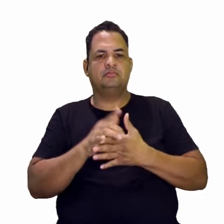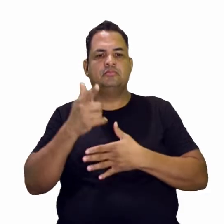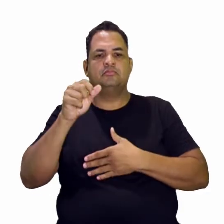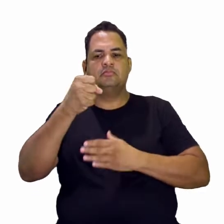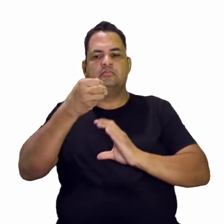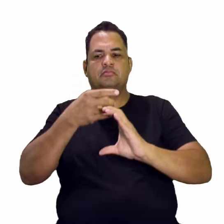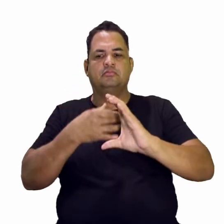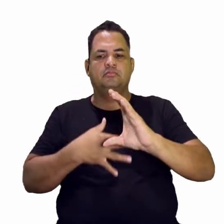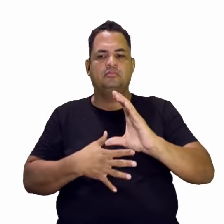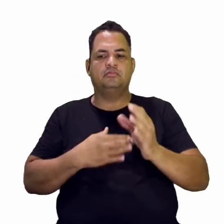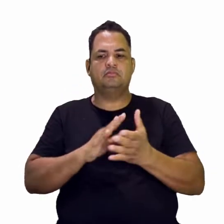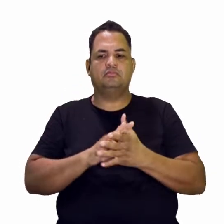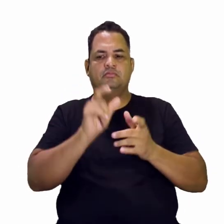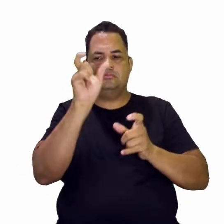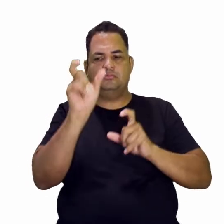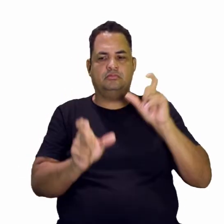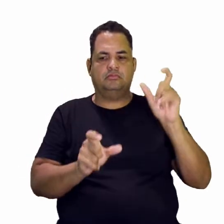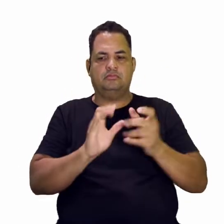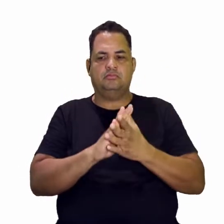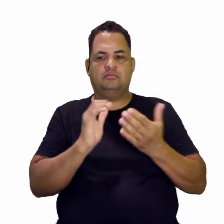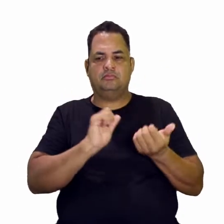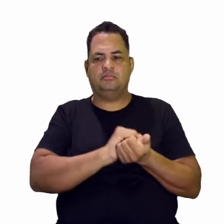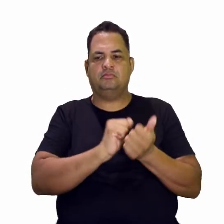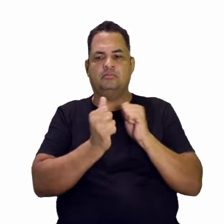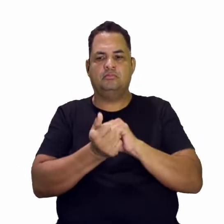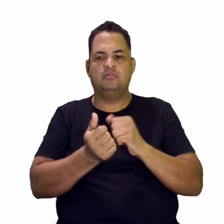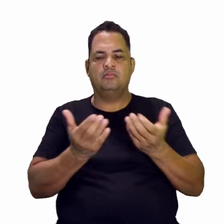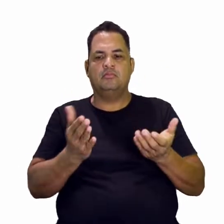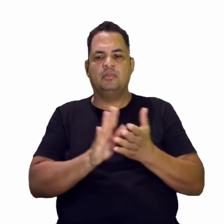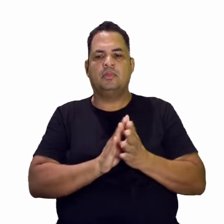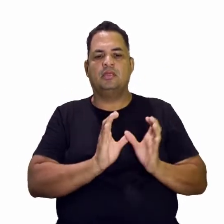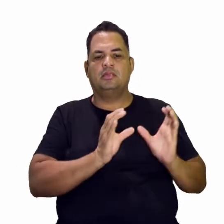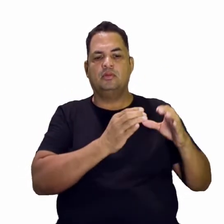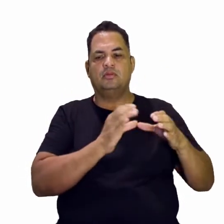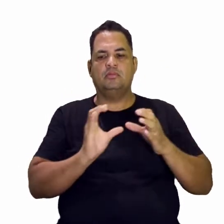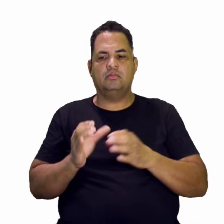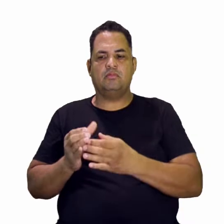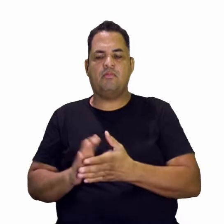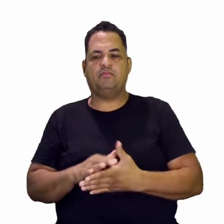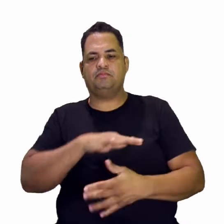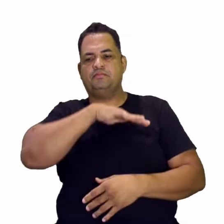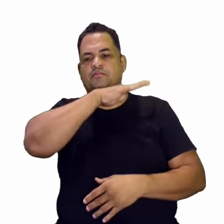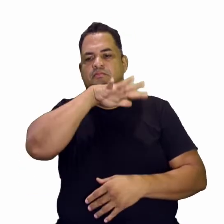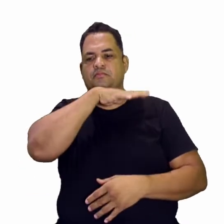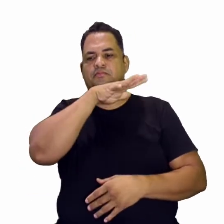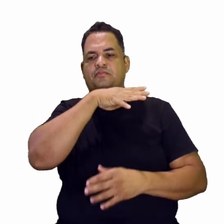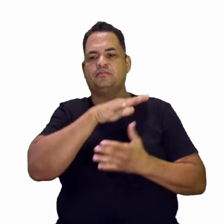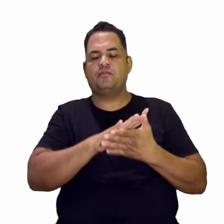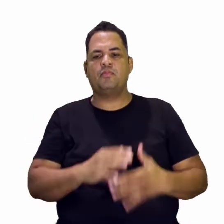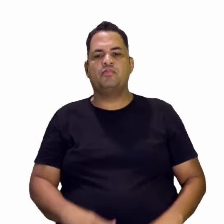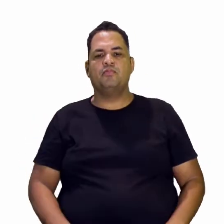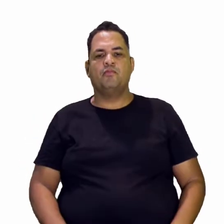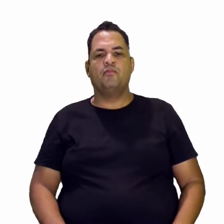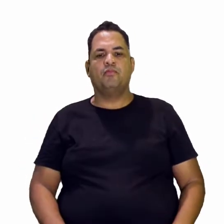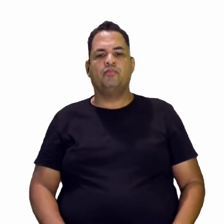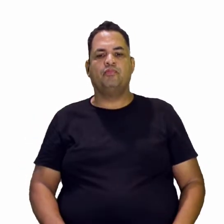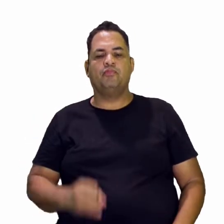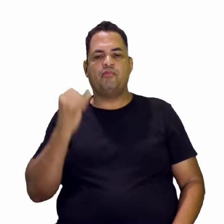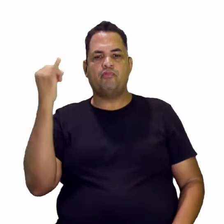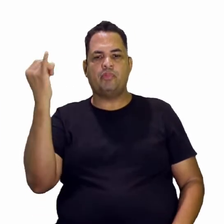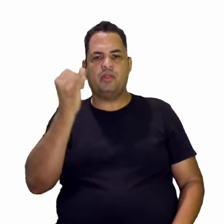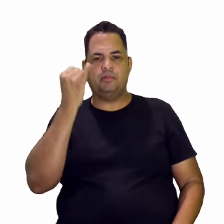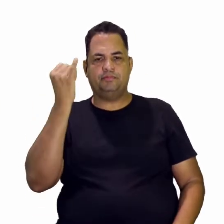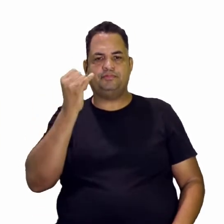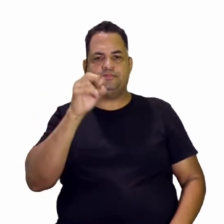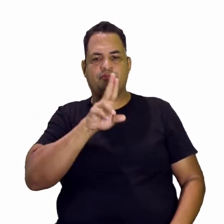outras características desses indivíduos para adequá-lo em cada grupo. E a nomenclatura também é